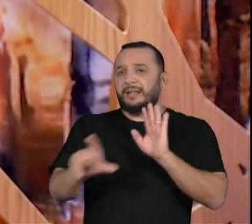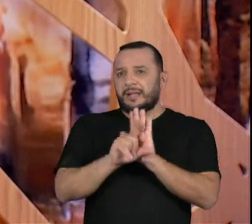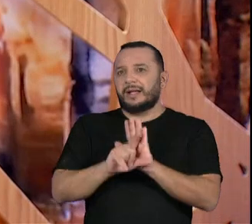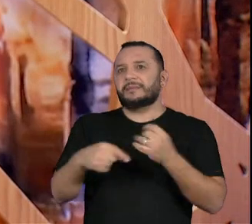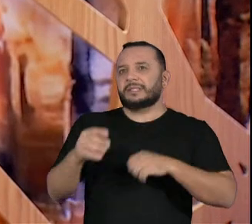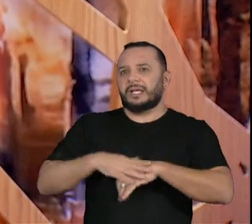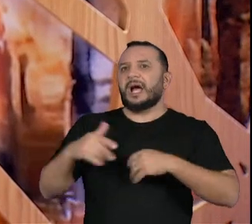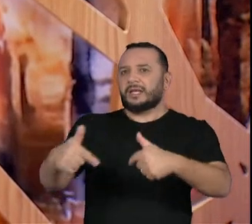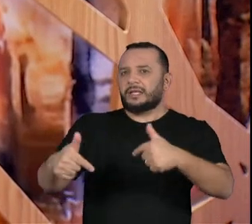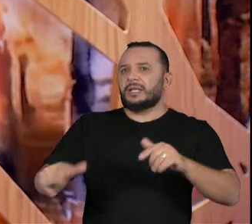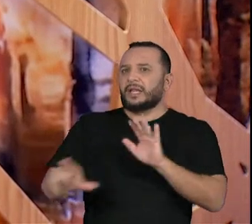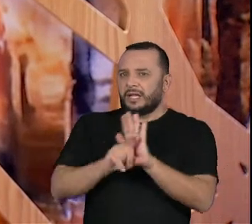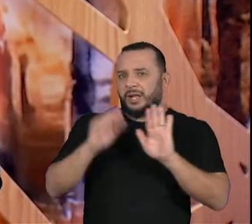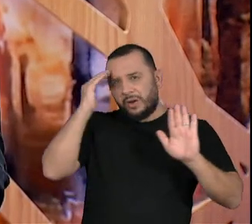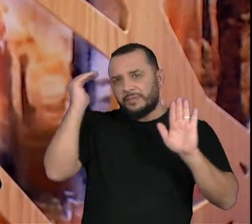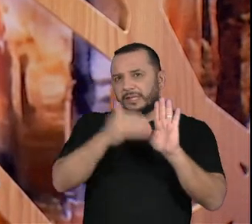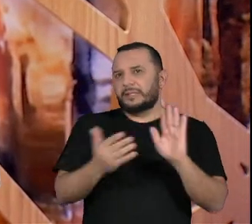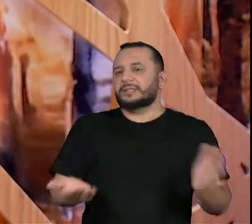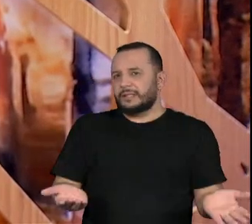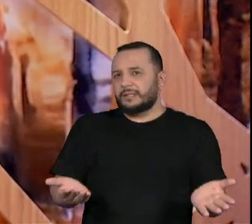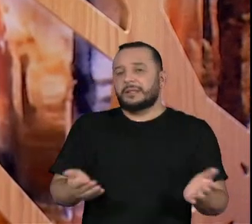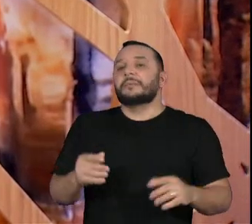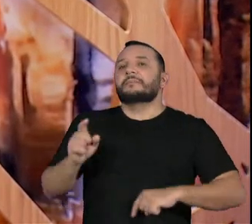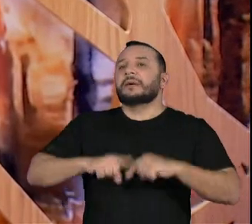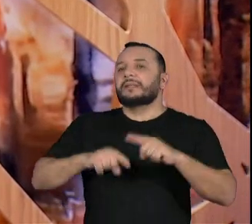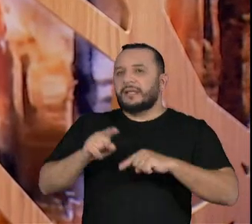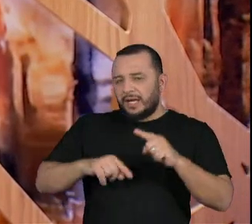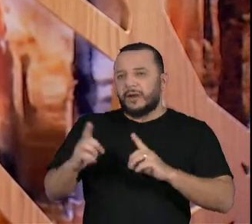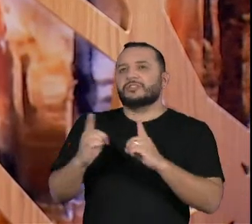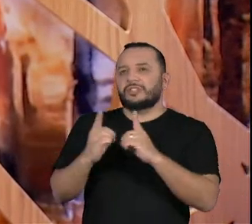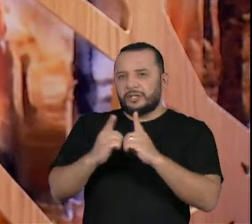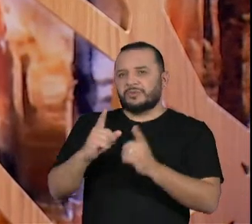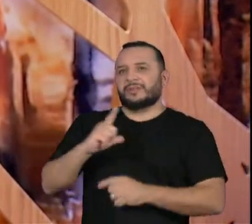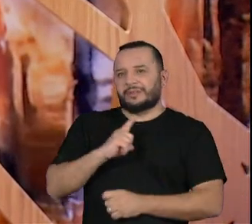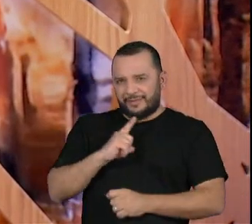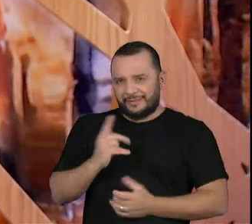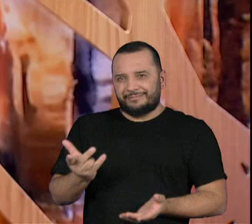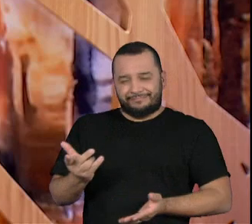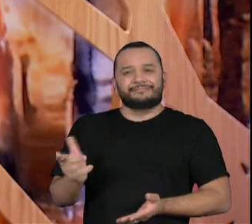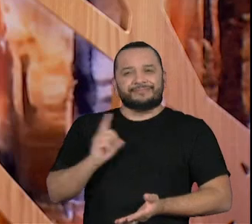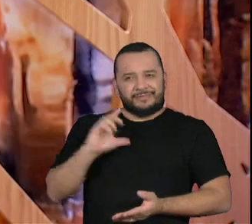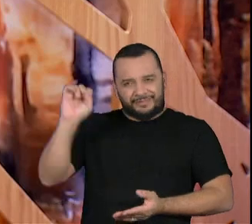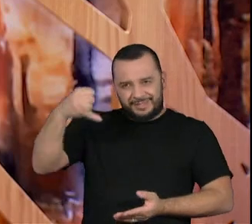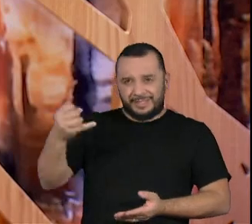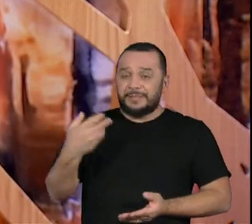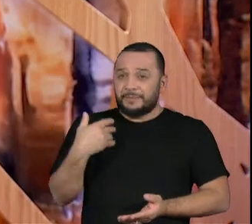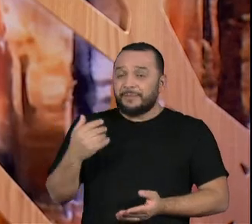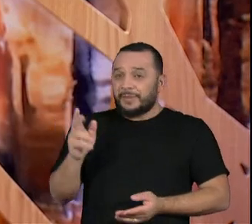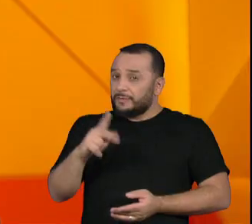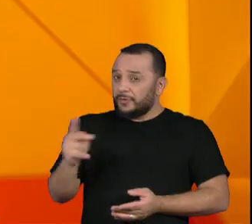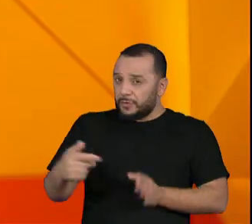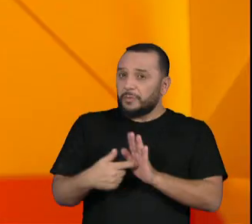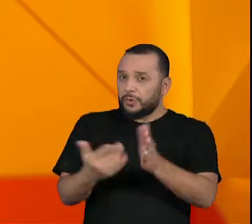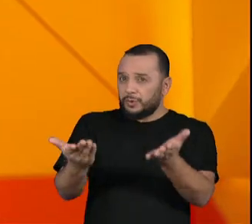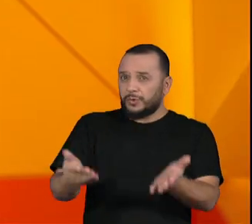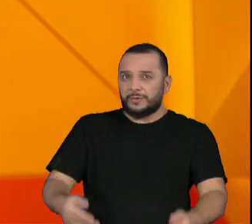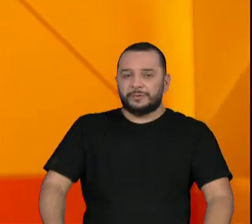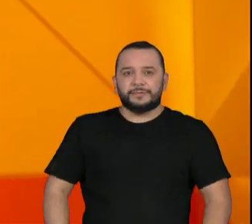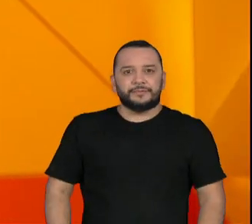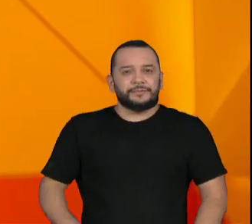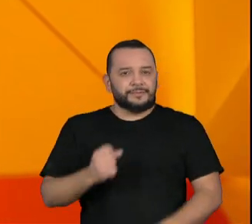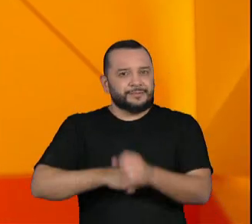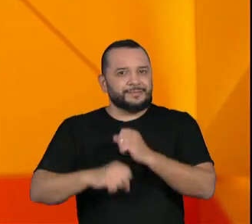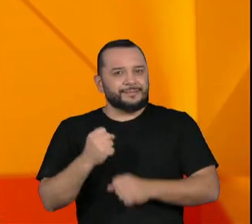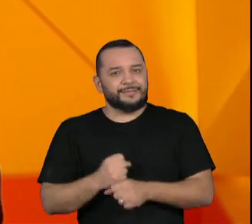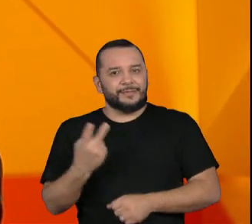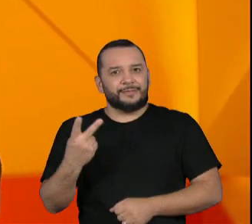está se cumprindo? Não é questão de material didático. Tendo vontade, dá para fazer, que a professora mostrou isso. Em